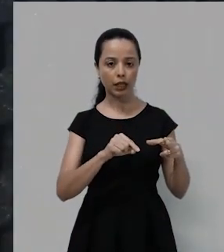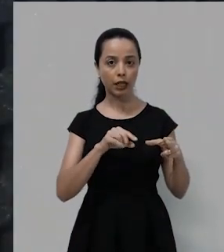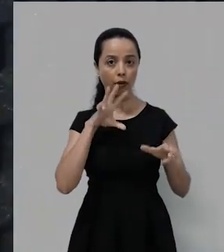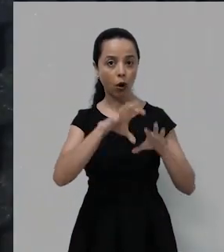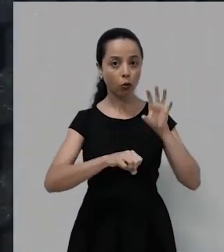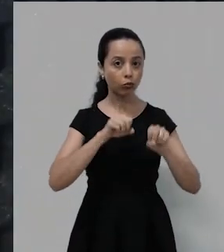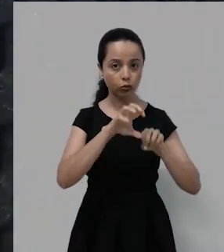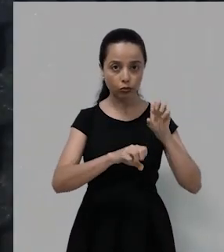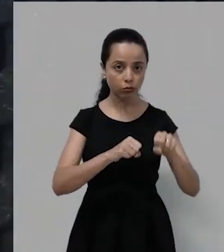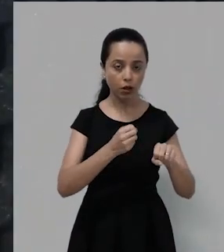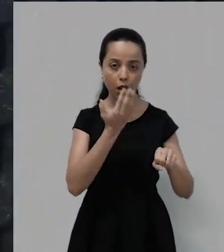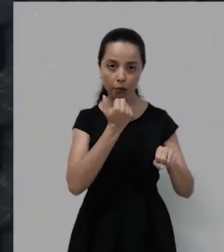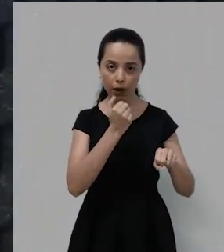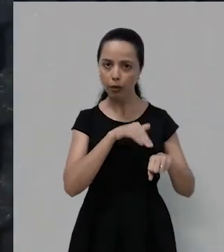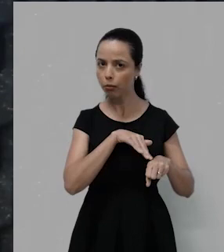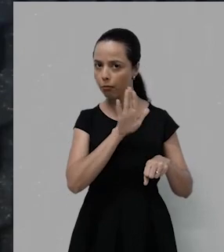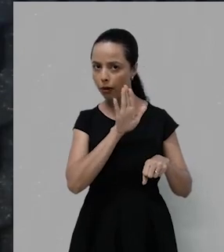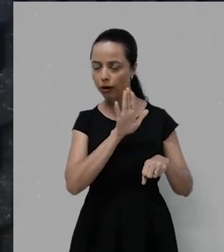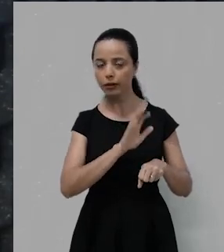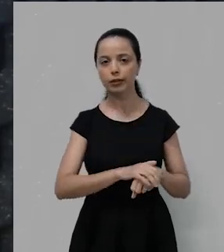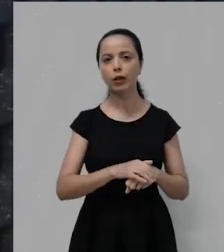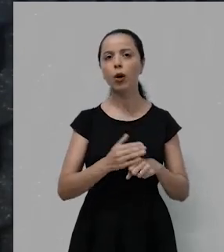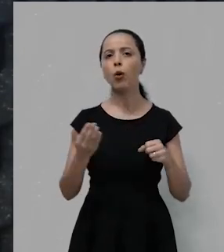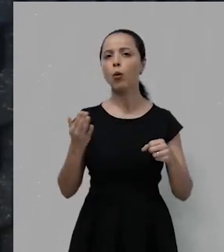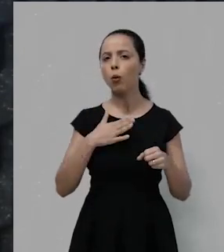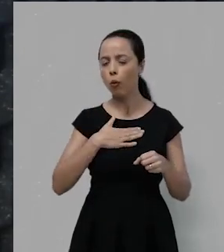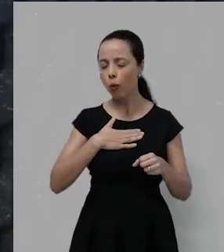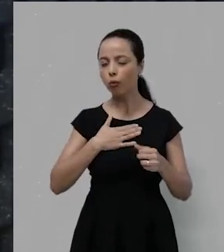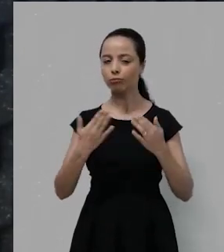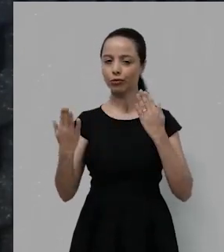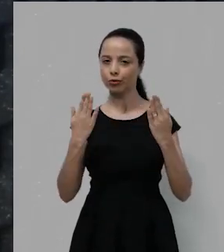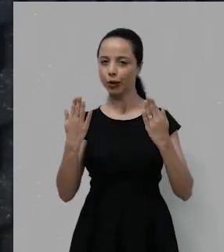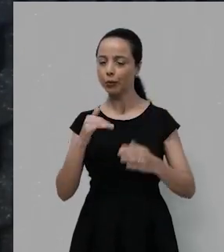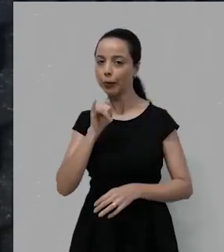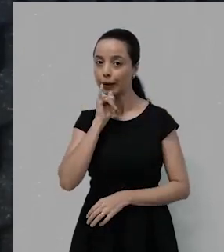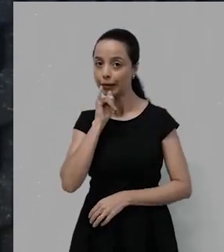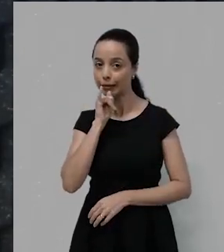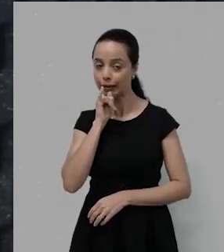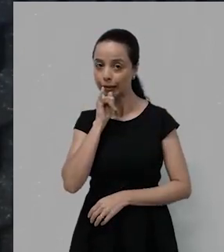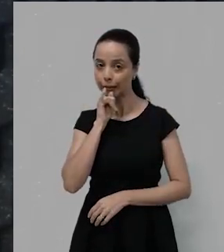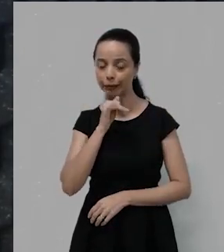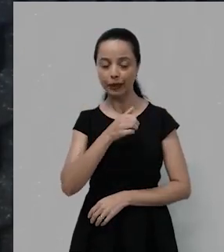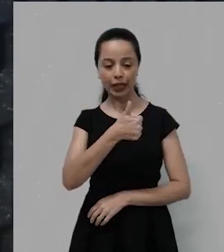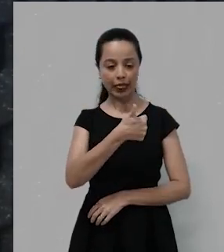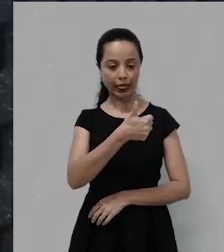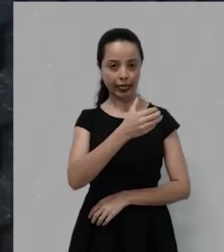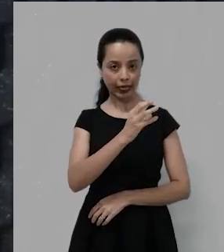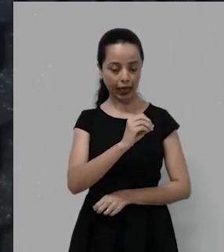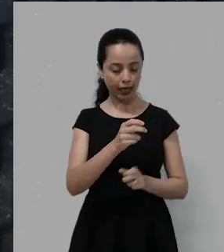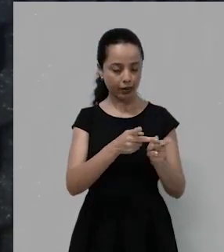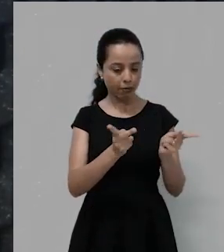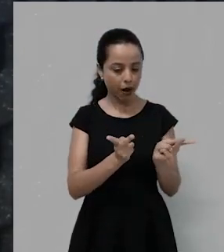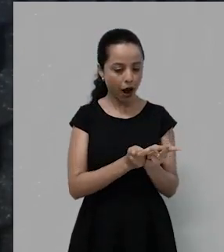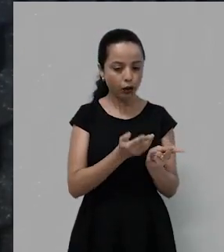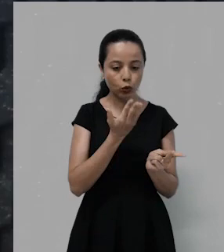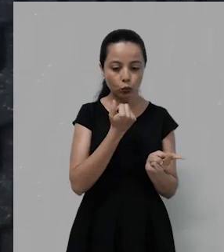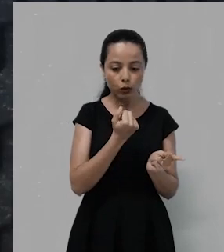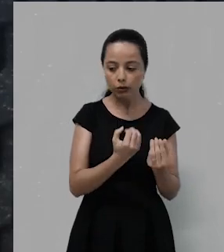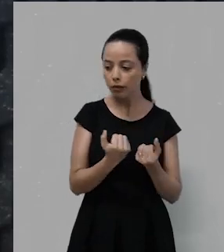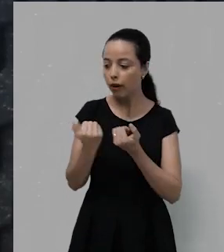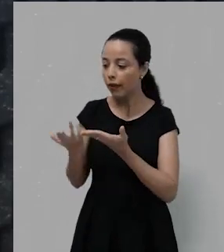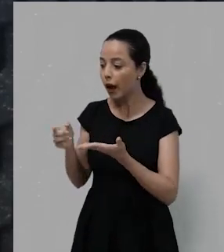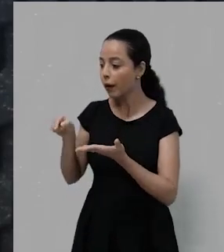consumir mais alimento. Eu gosto até de fazer a comparação. Você vai dar 10 pratos de comida para 10 pessoas,